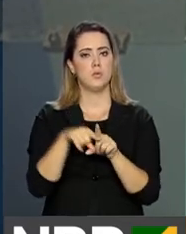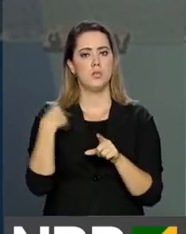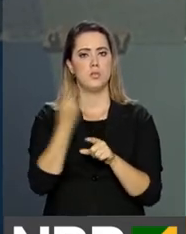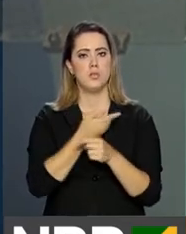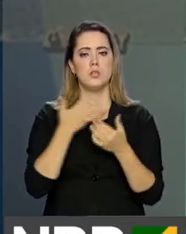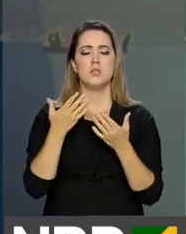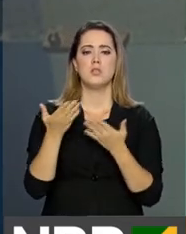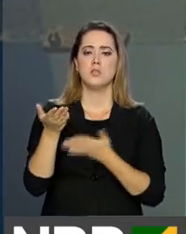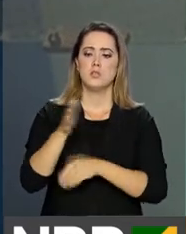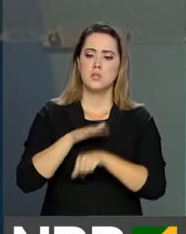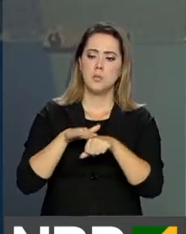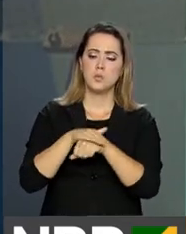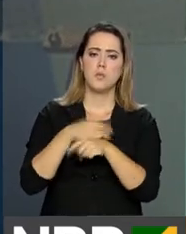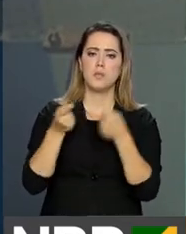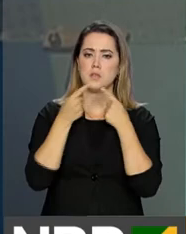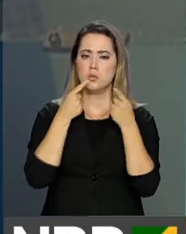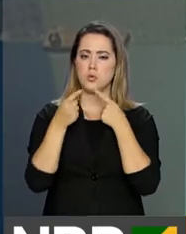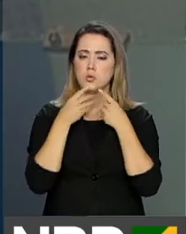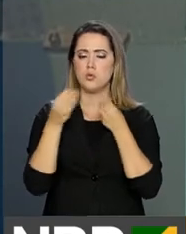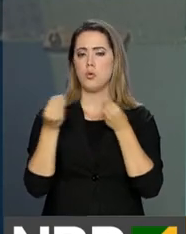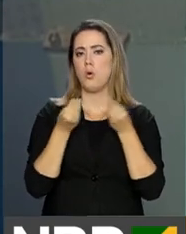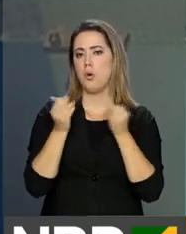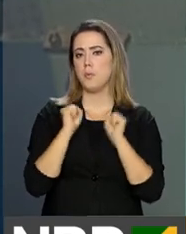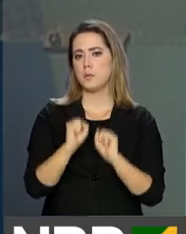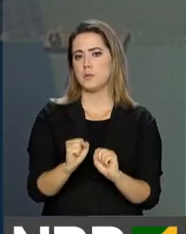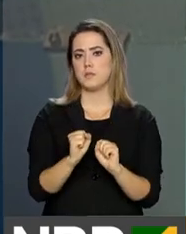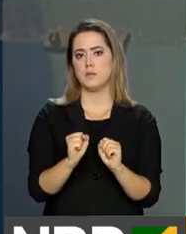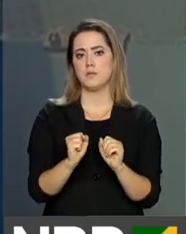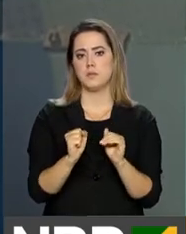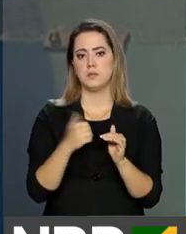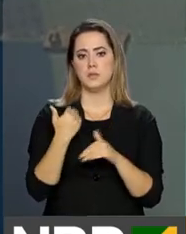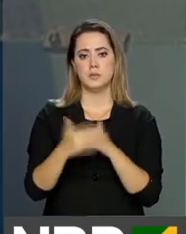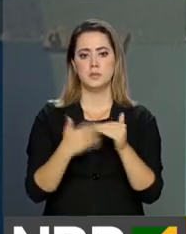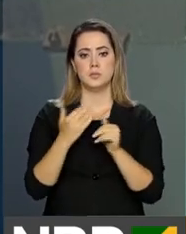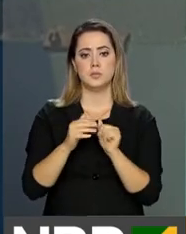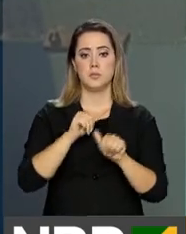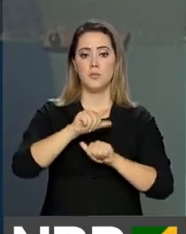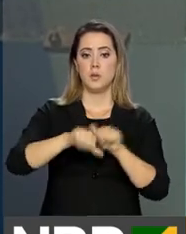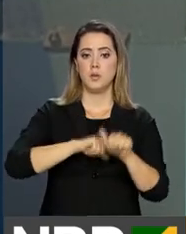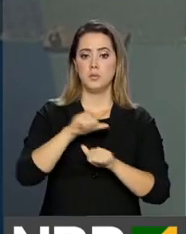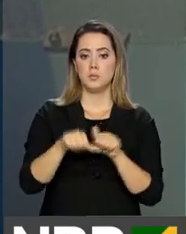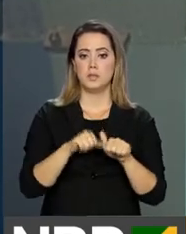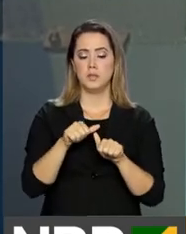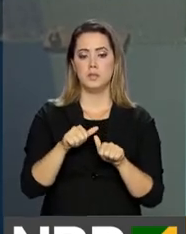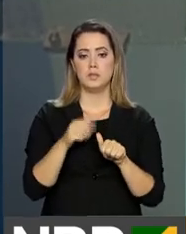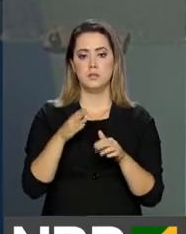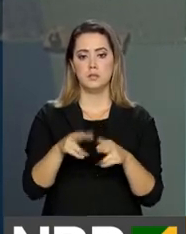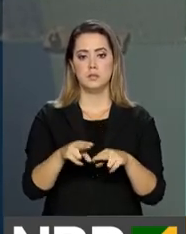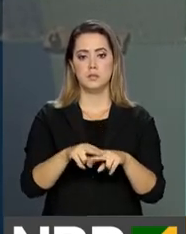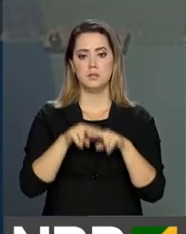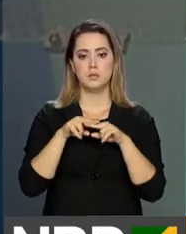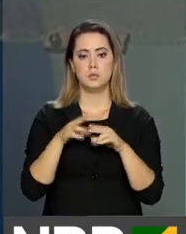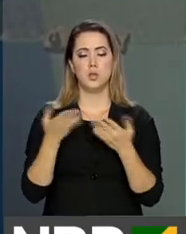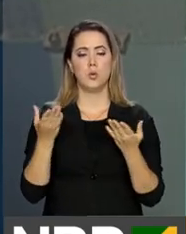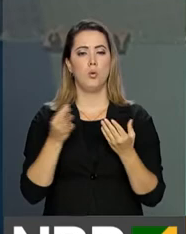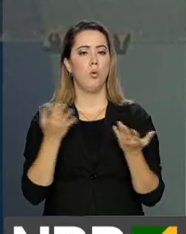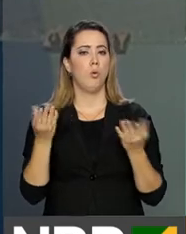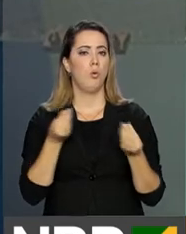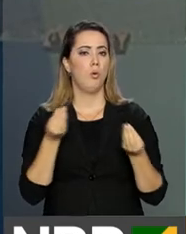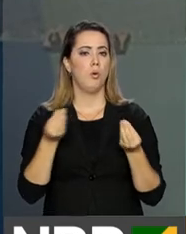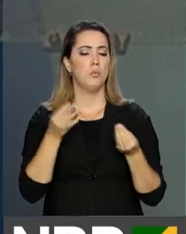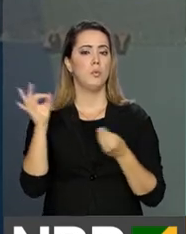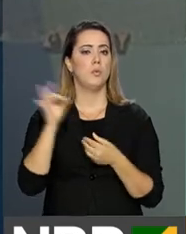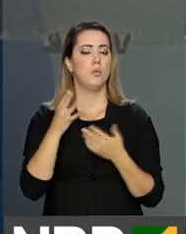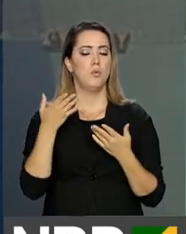governo para verificar se é possível ainda alguma modificação em face do quanto aqui